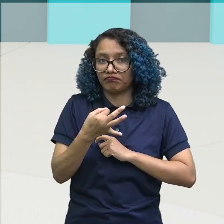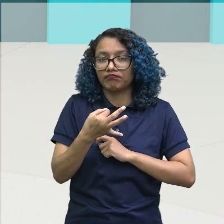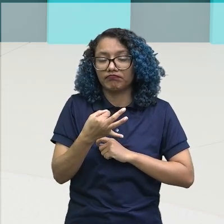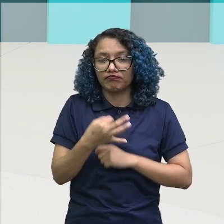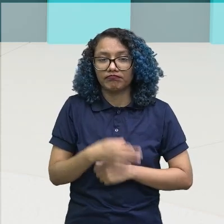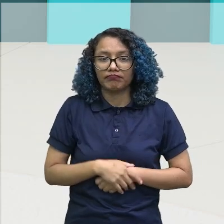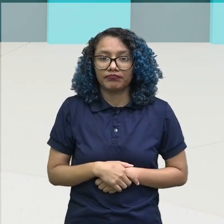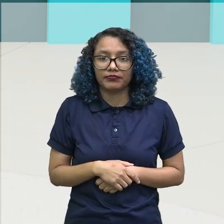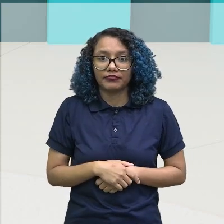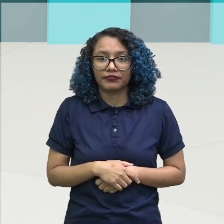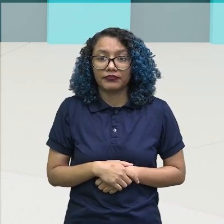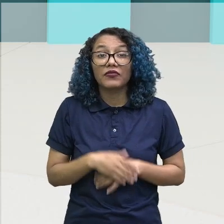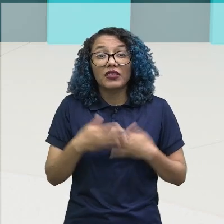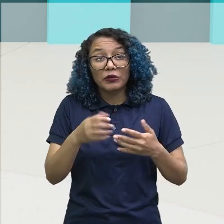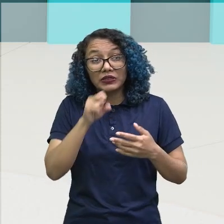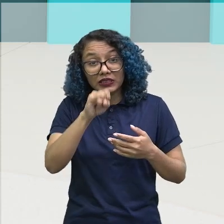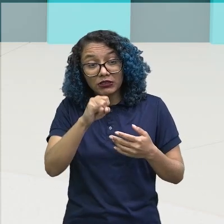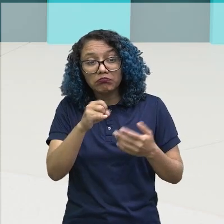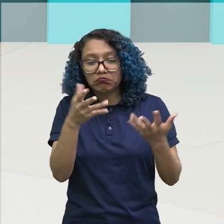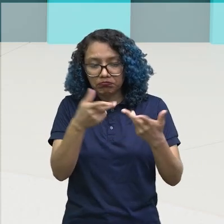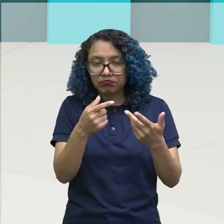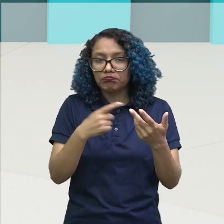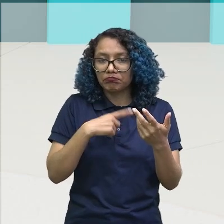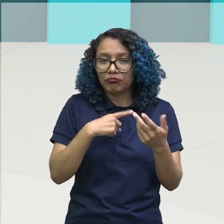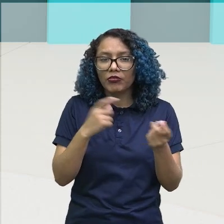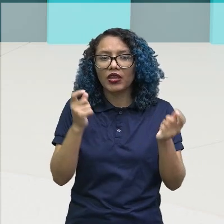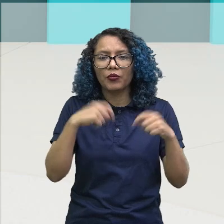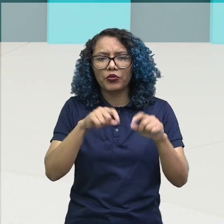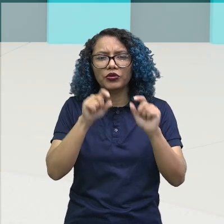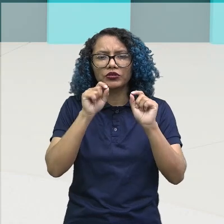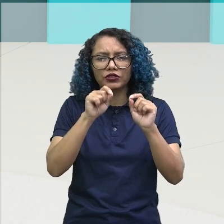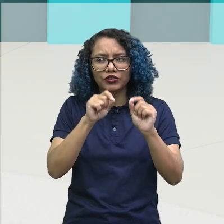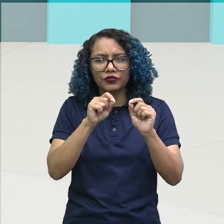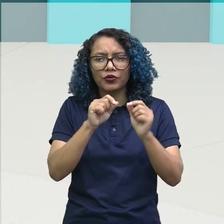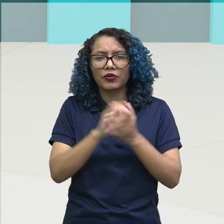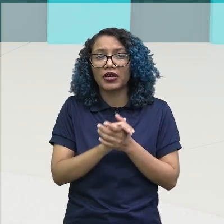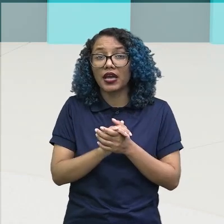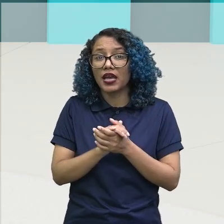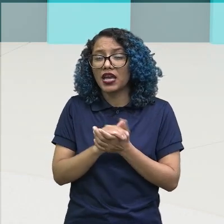interpretação. Só assim ele extrai